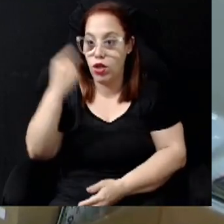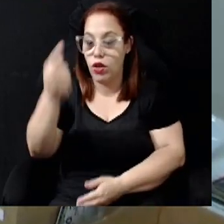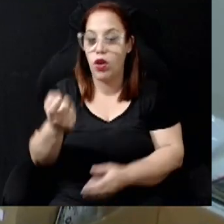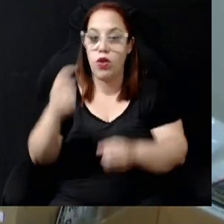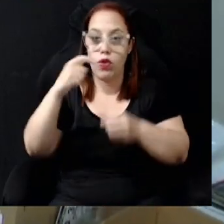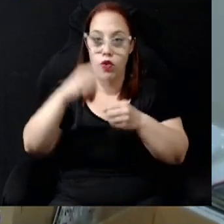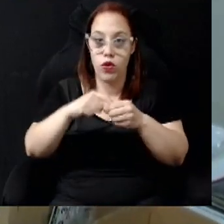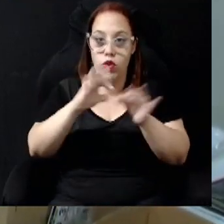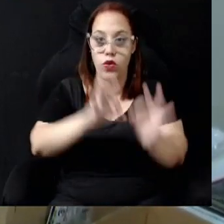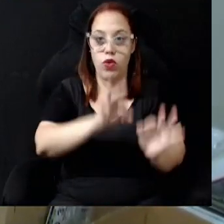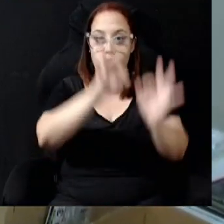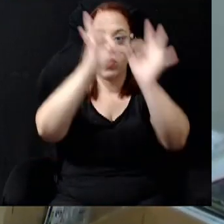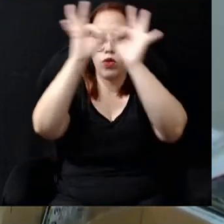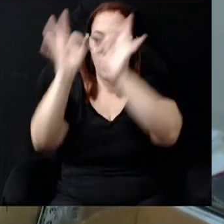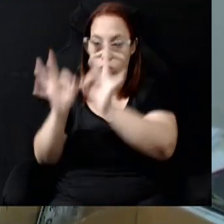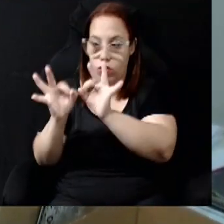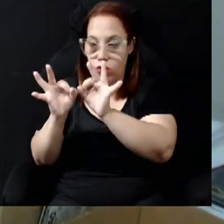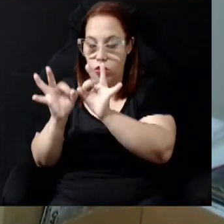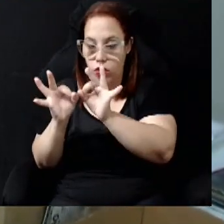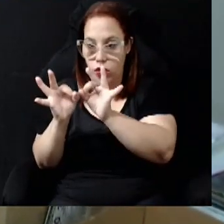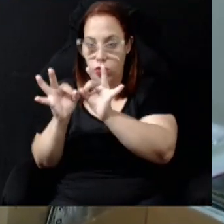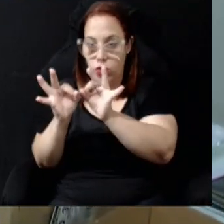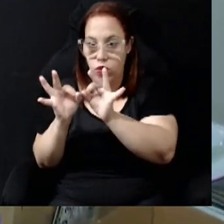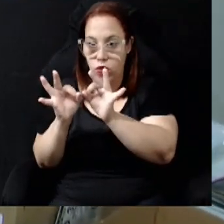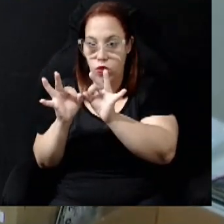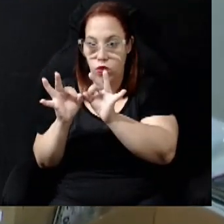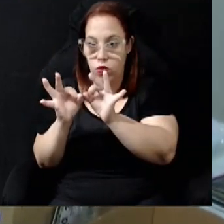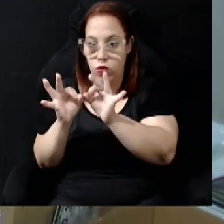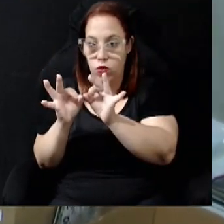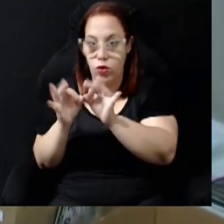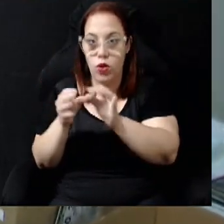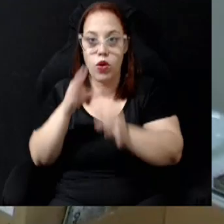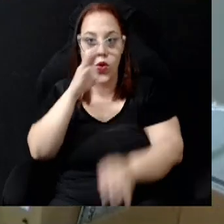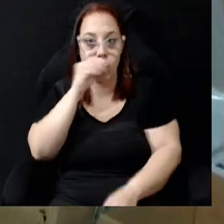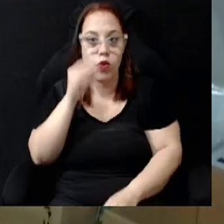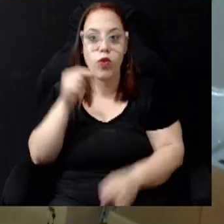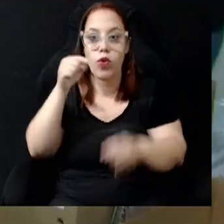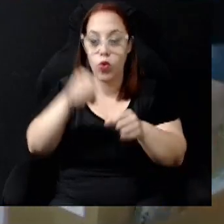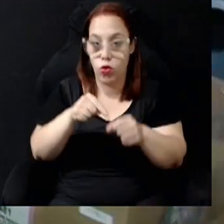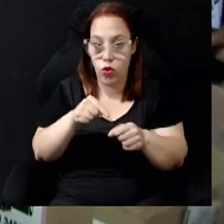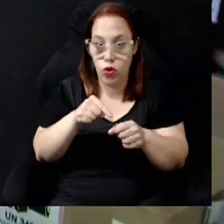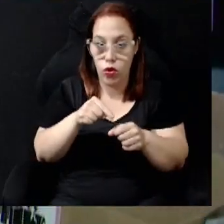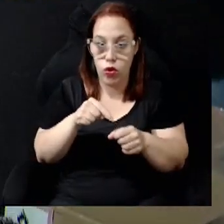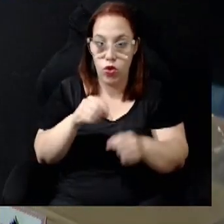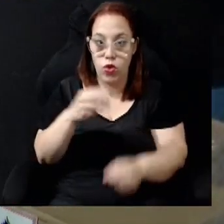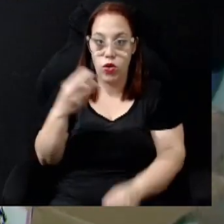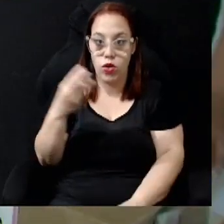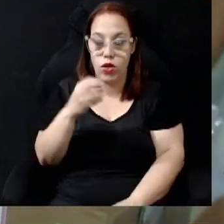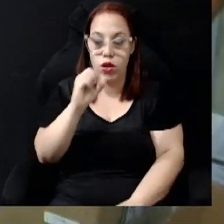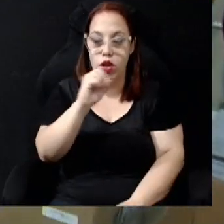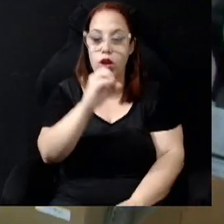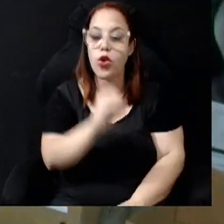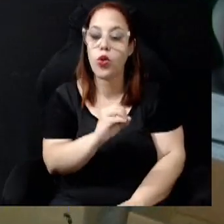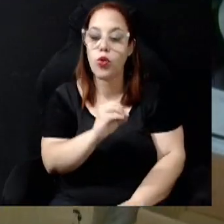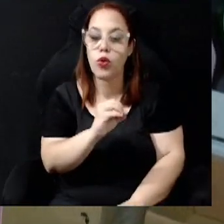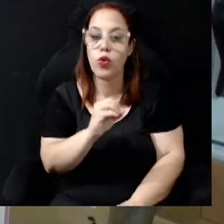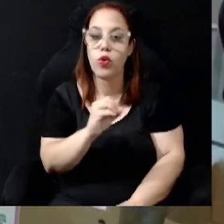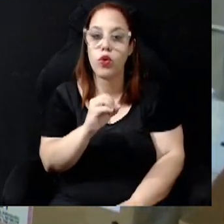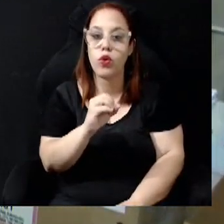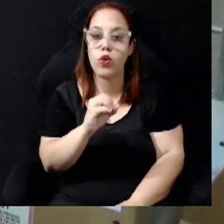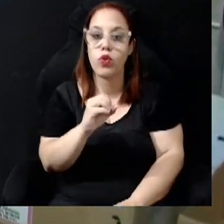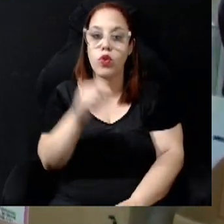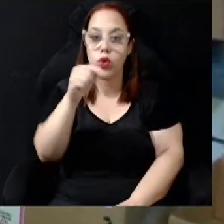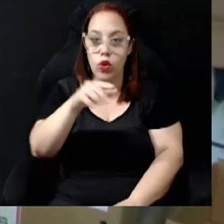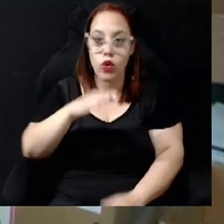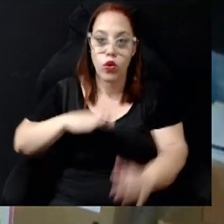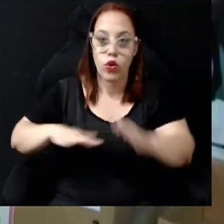então, né? Agora nós estamos com os colaboradores aqui da zona 380, que fica aqui no terceiro